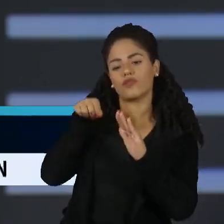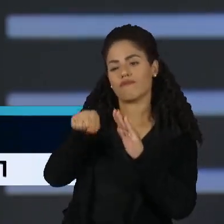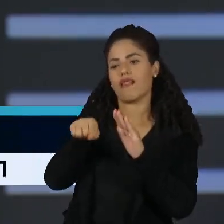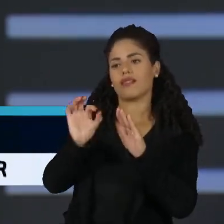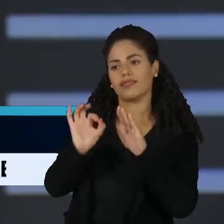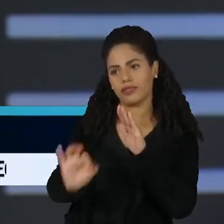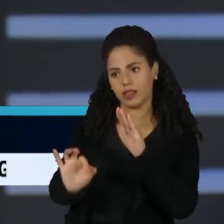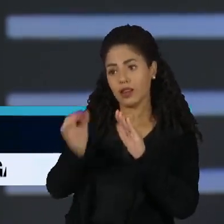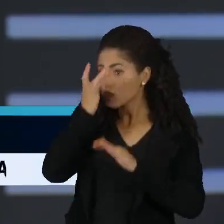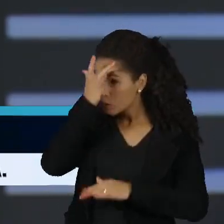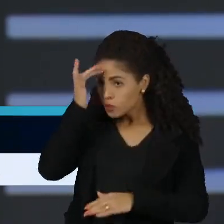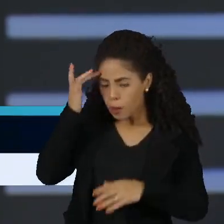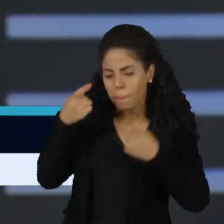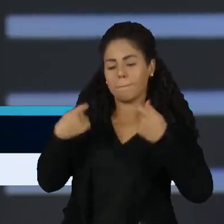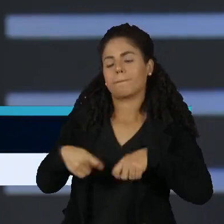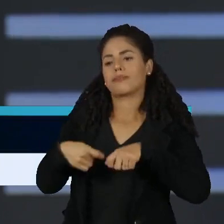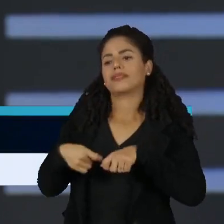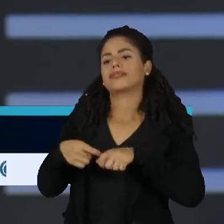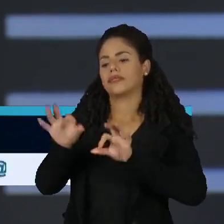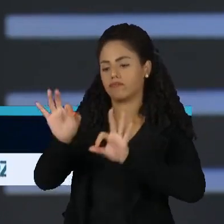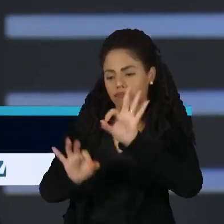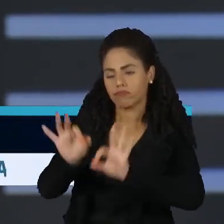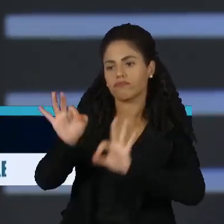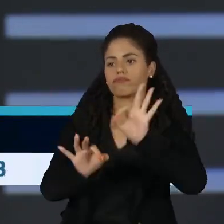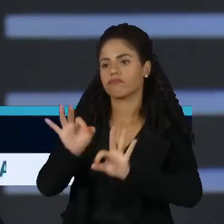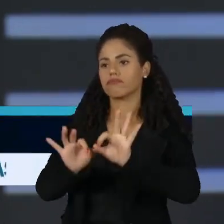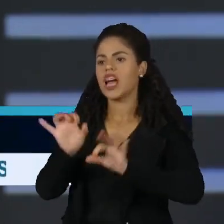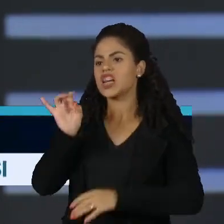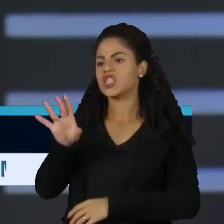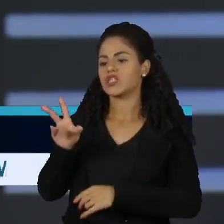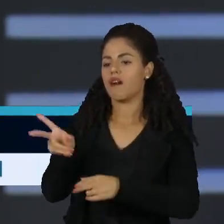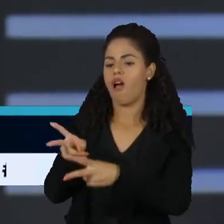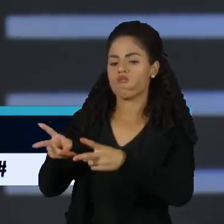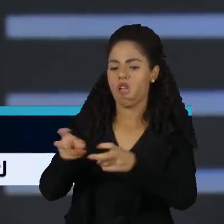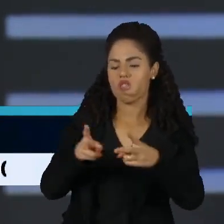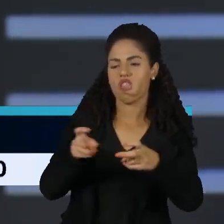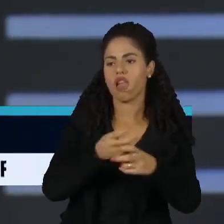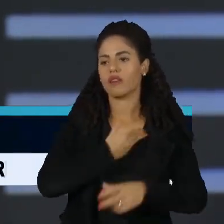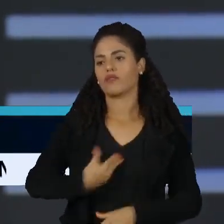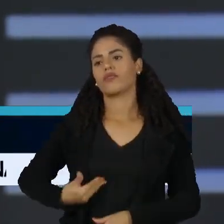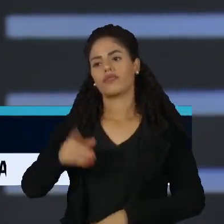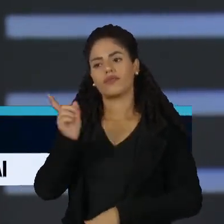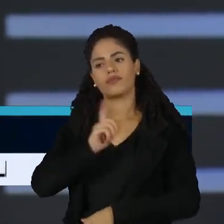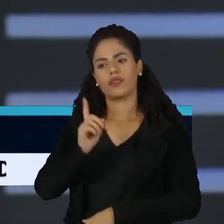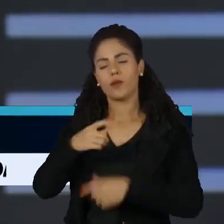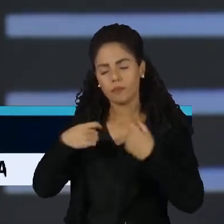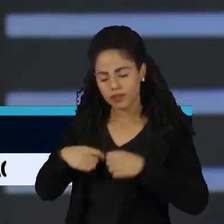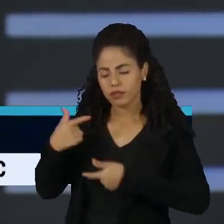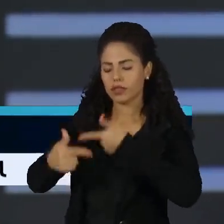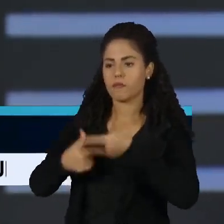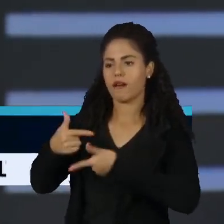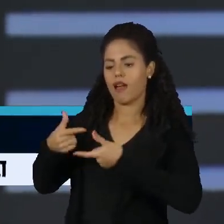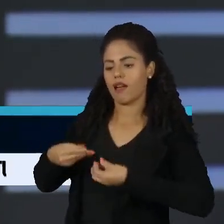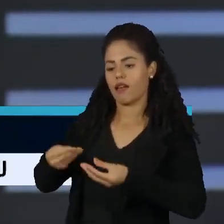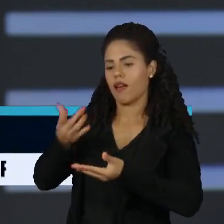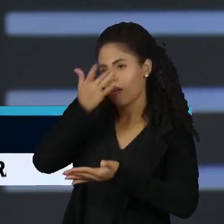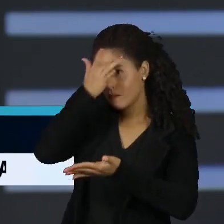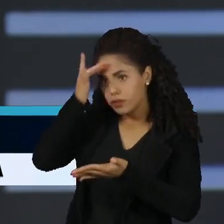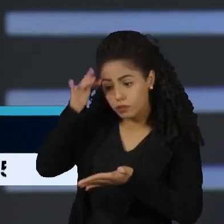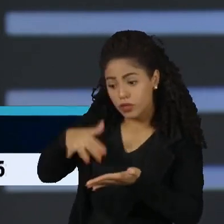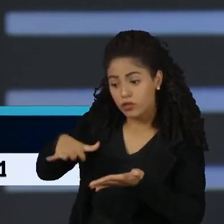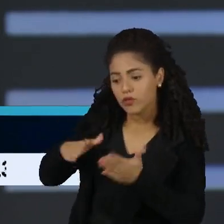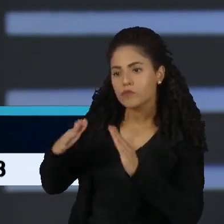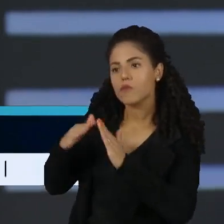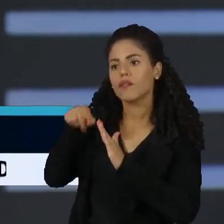Esse pessoal tem que estar envolvido nesse projeto. Esse projeto não pode ser capital só, capital intensivo, etc. Se não gerar emprego, alocar esse pessoal